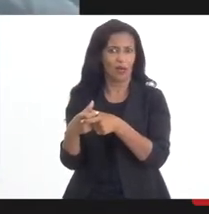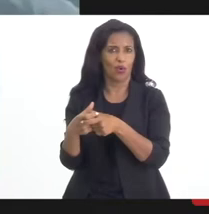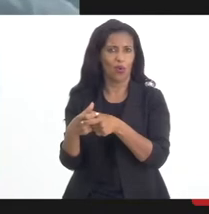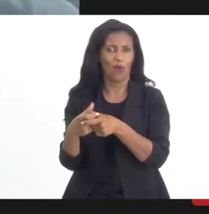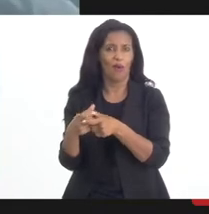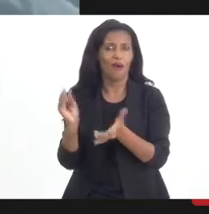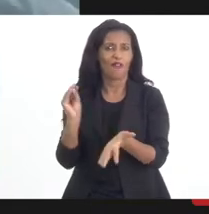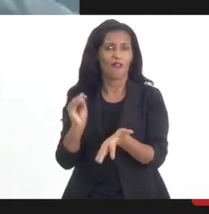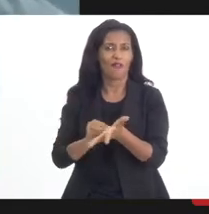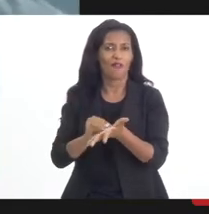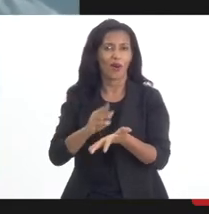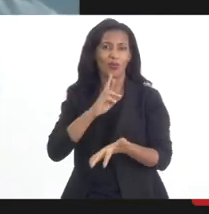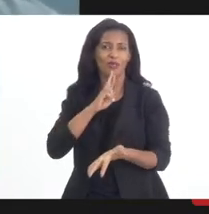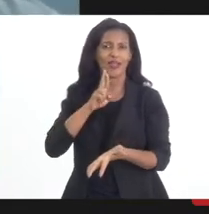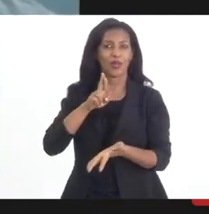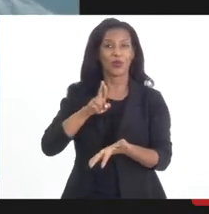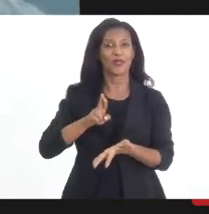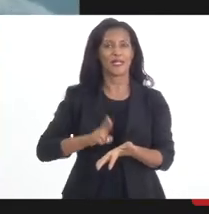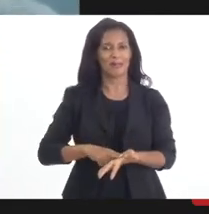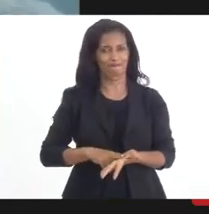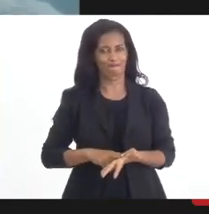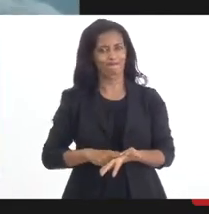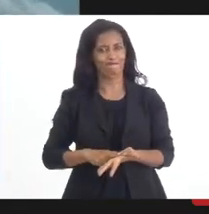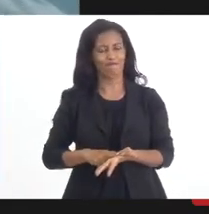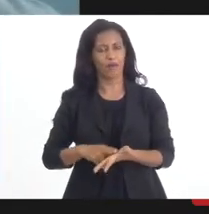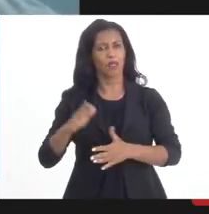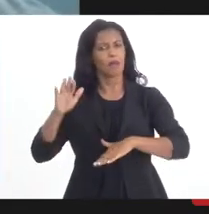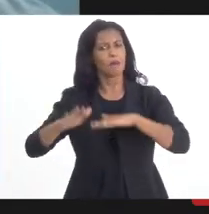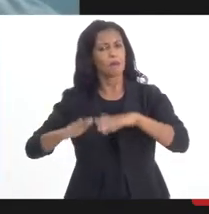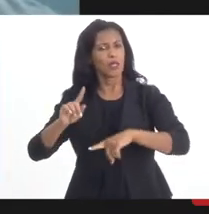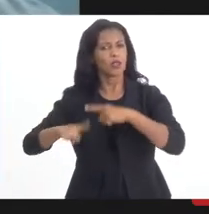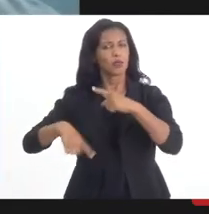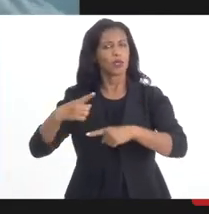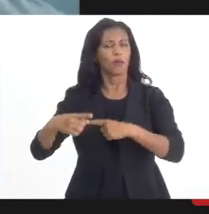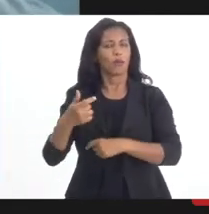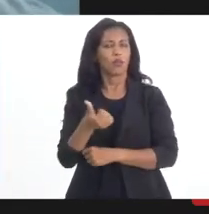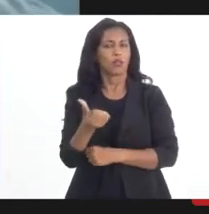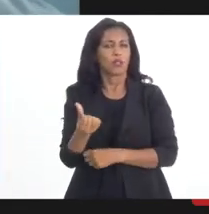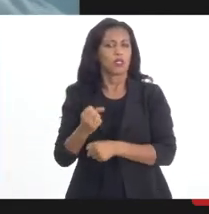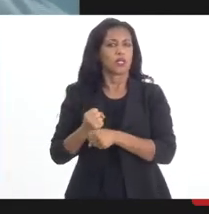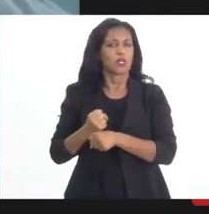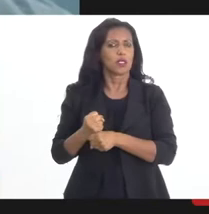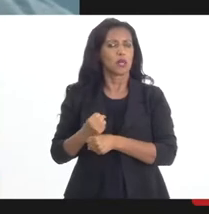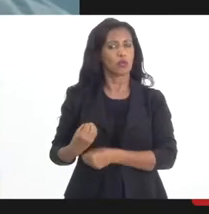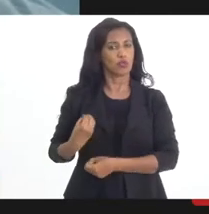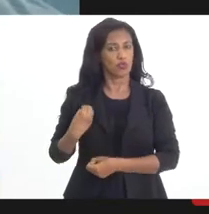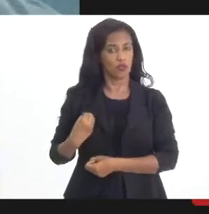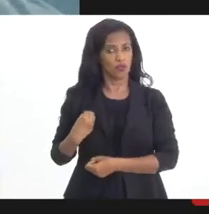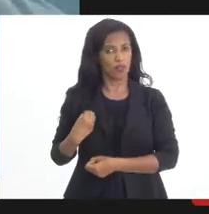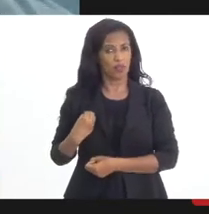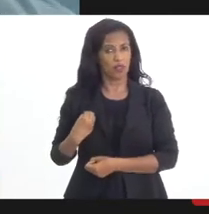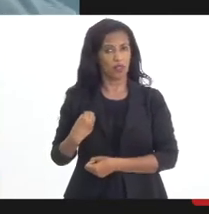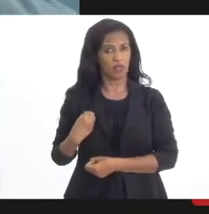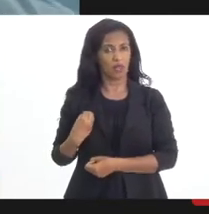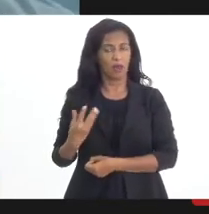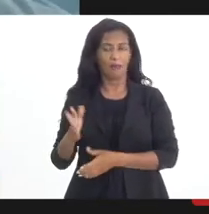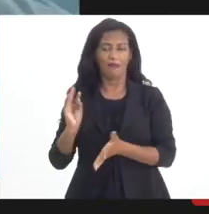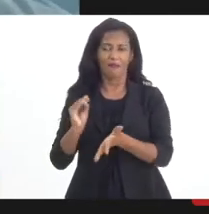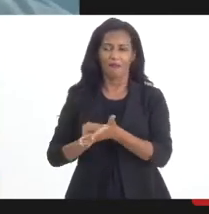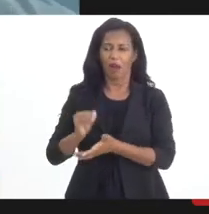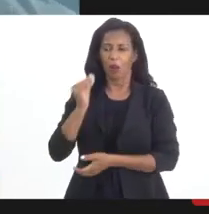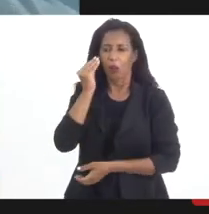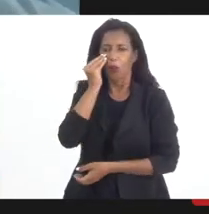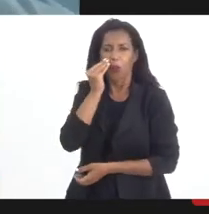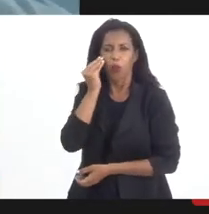reconhecimento do nosso esforço. Mesmo após 16 anos de existência, a instituição não experimentou